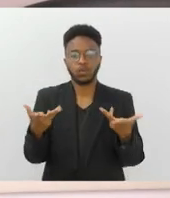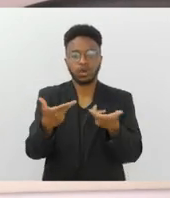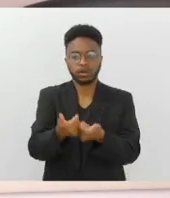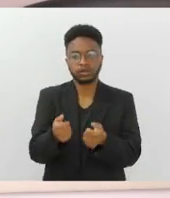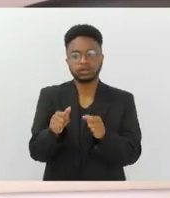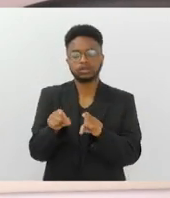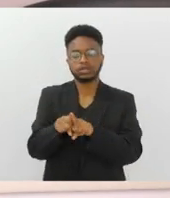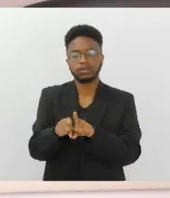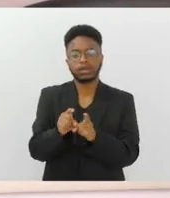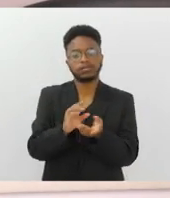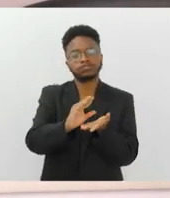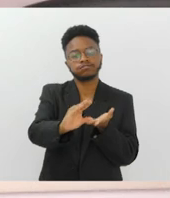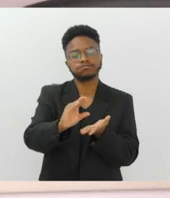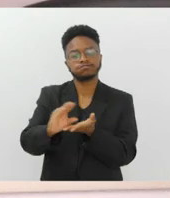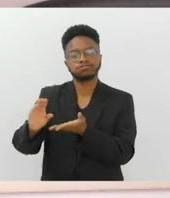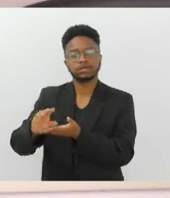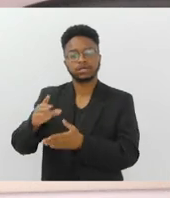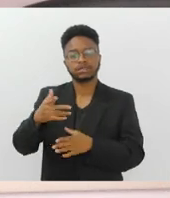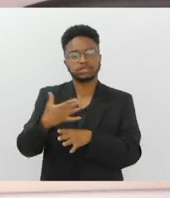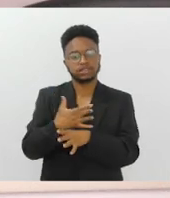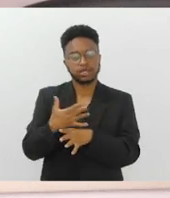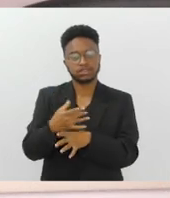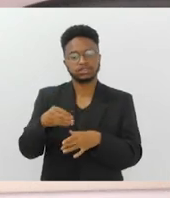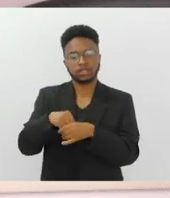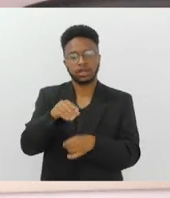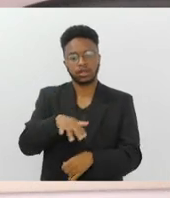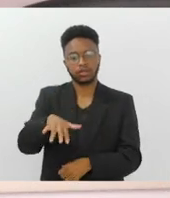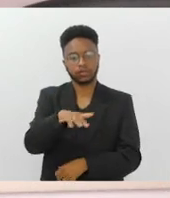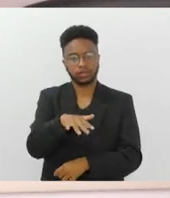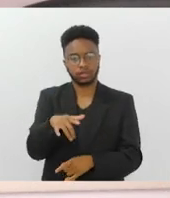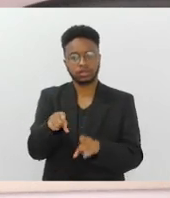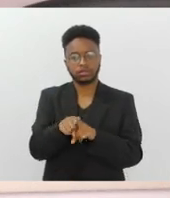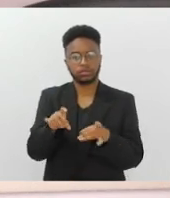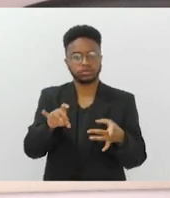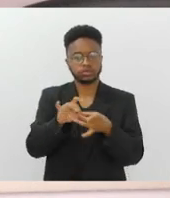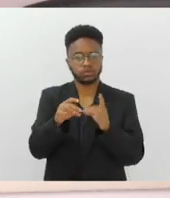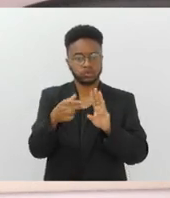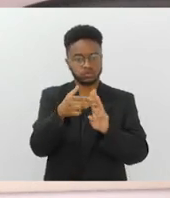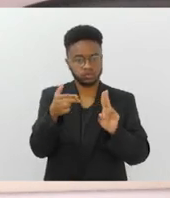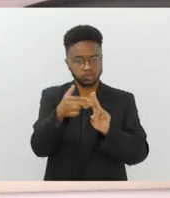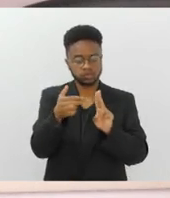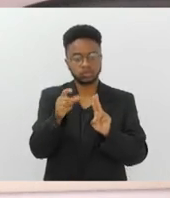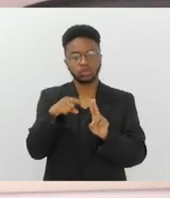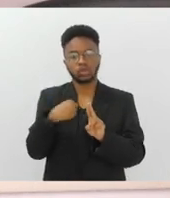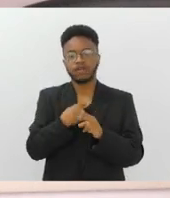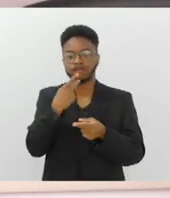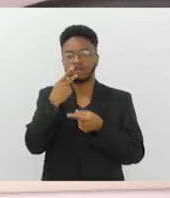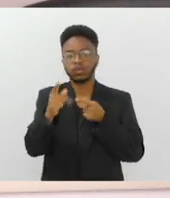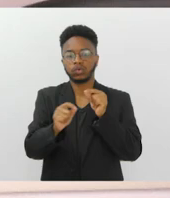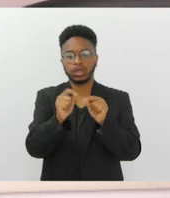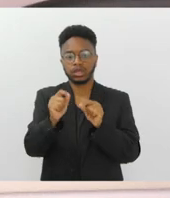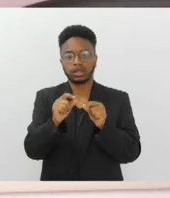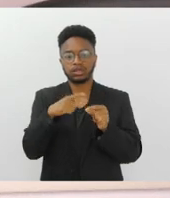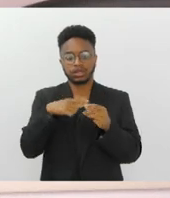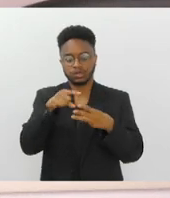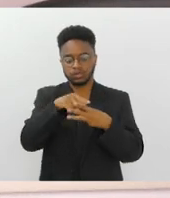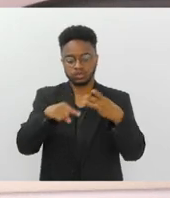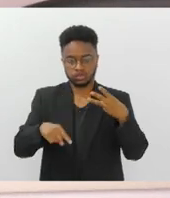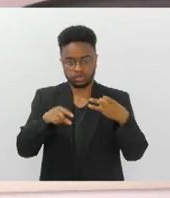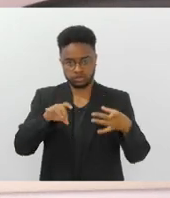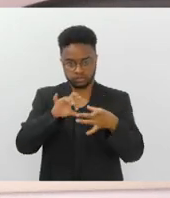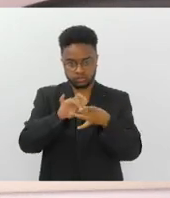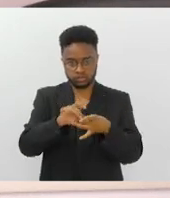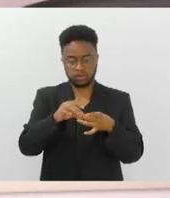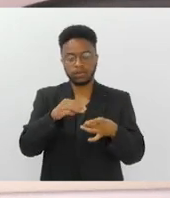esses municípios dentro dessas esferas, né, que compõem o SUS, que a gente fala que são tripartite, sendo elas o